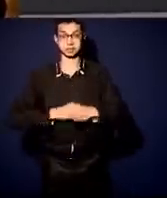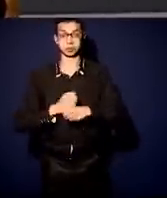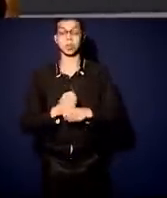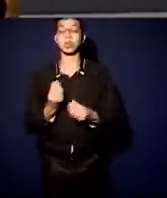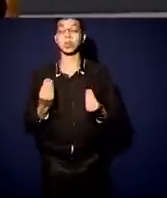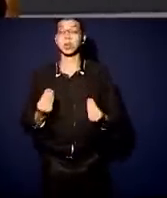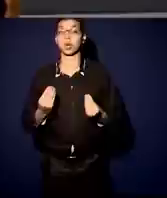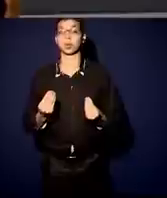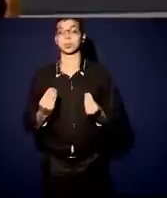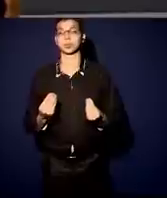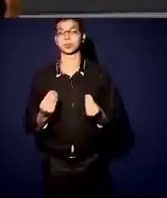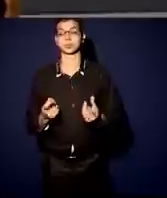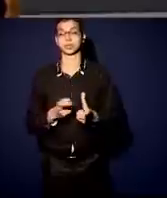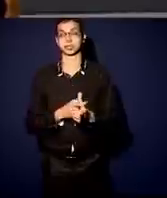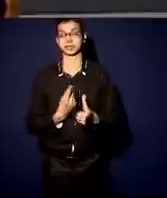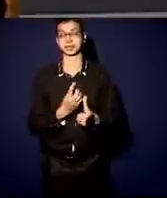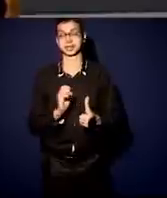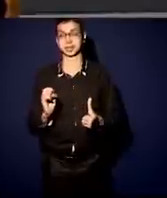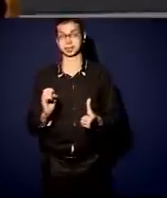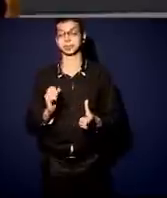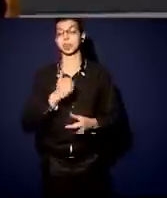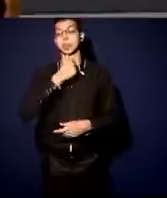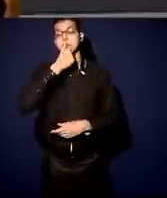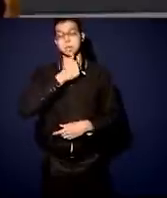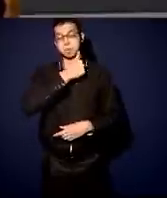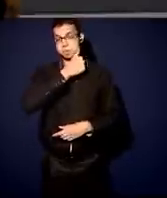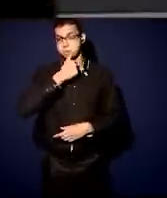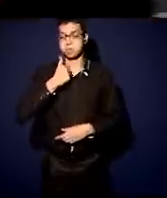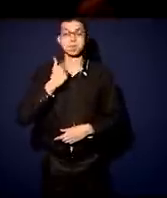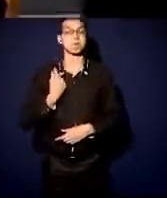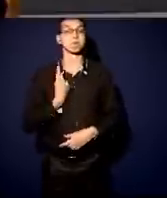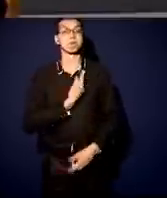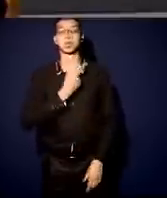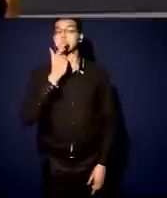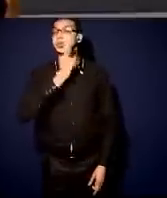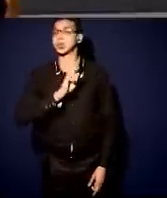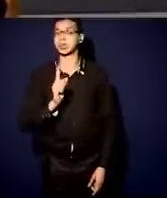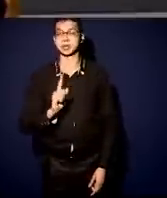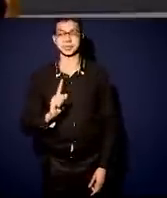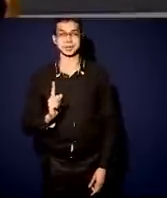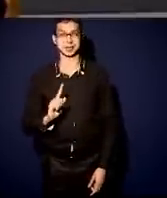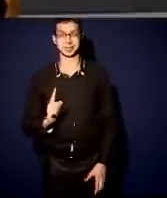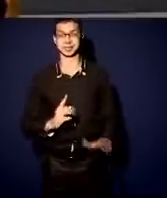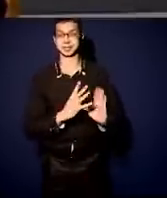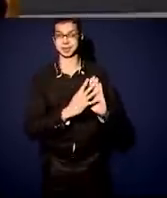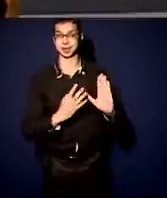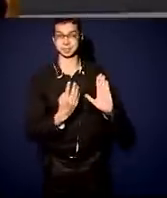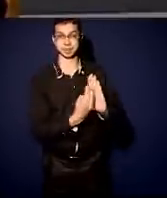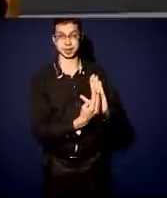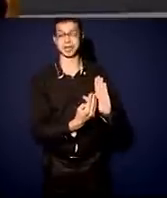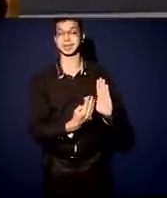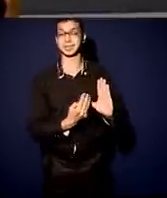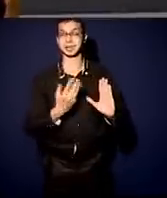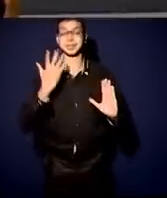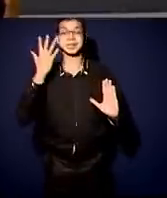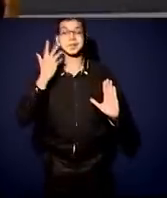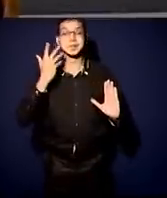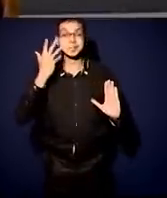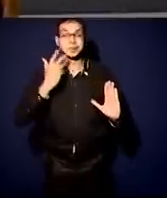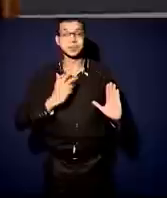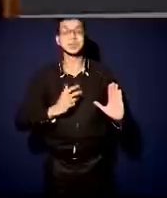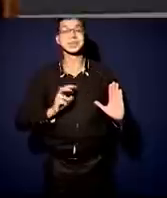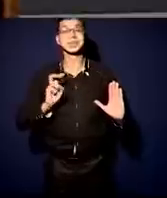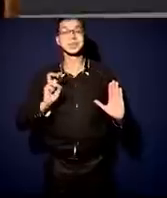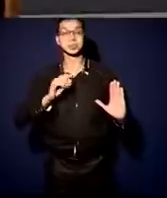um déficit de 100 isso vai levar algum Sacrifício a gente não vai conseguir reajustar a tabela de imposto de renda para cinco salários mínimos